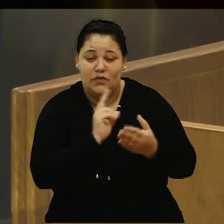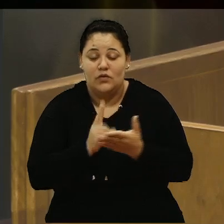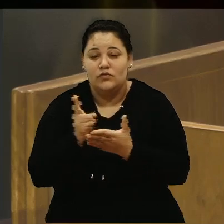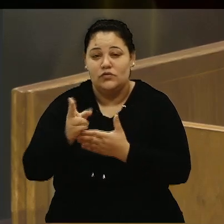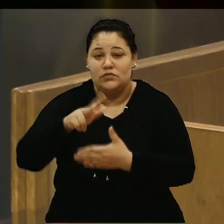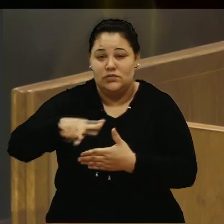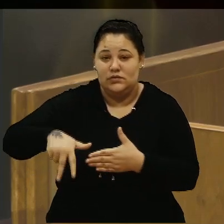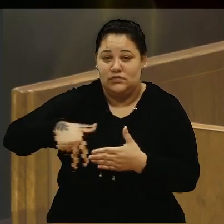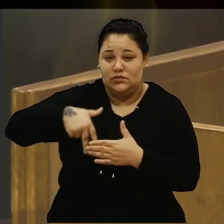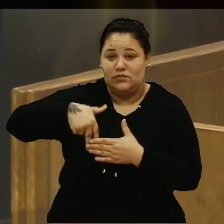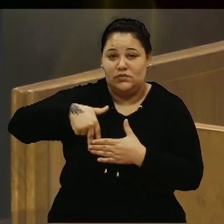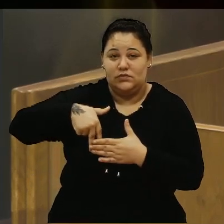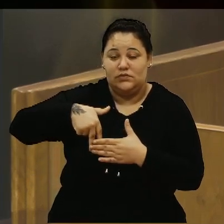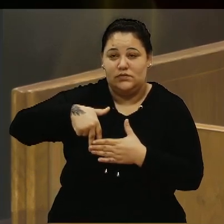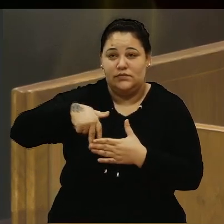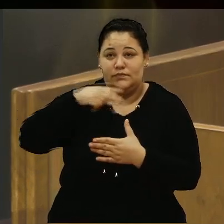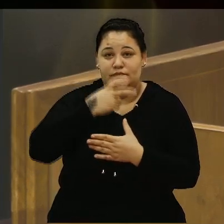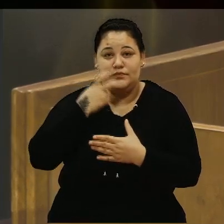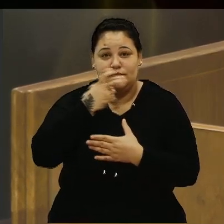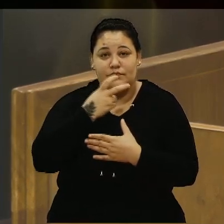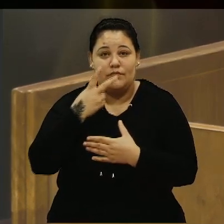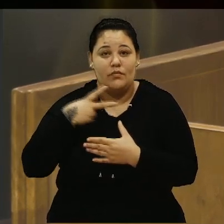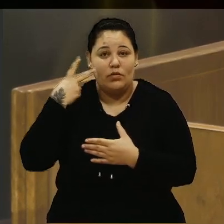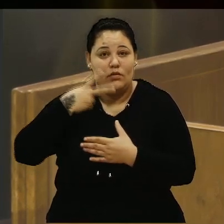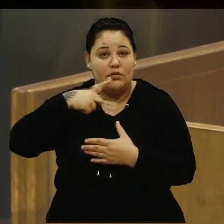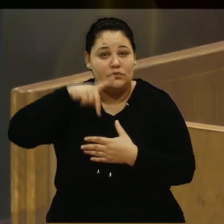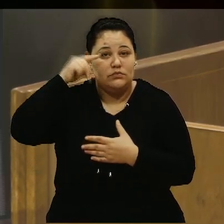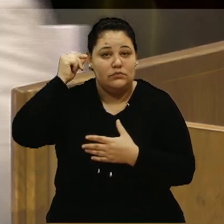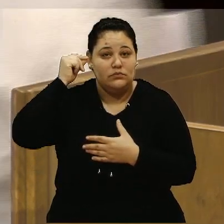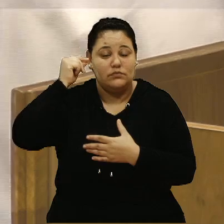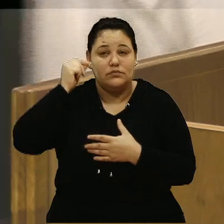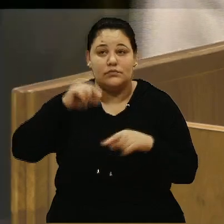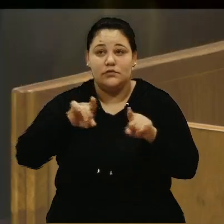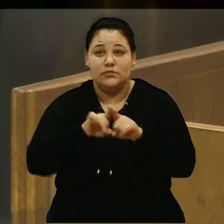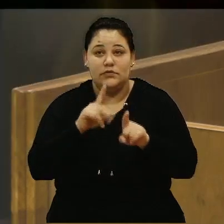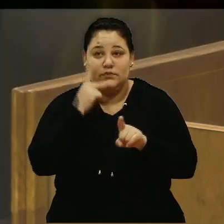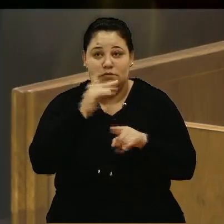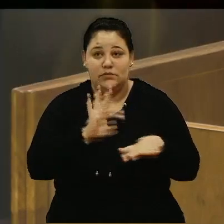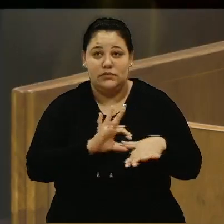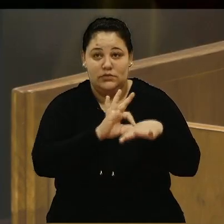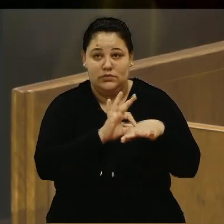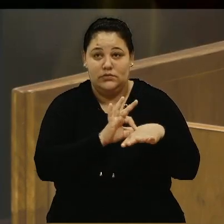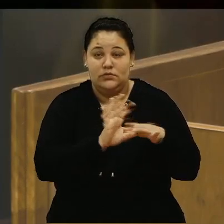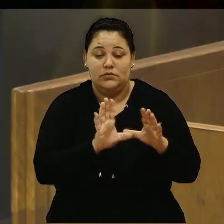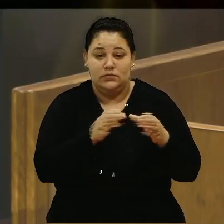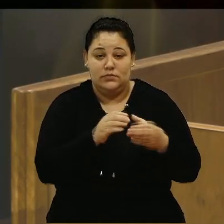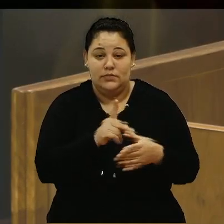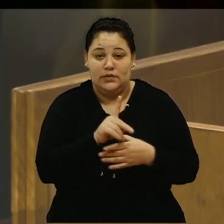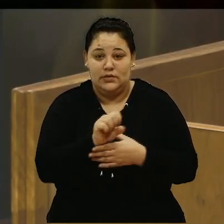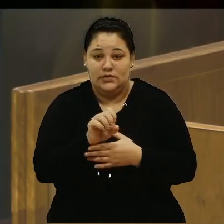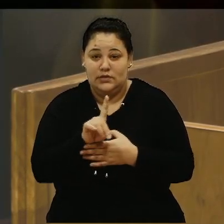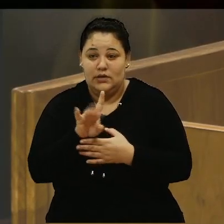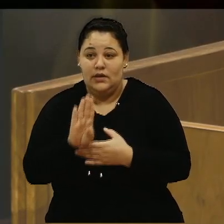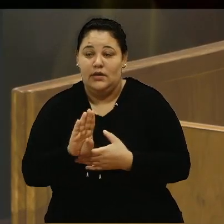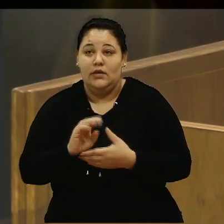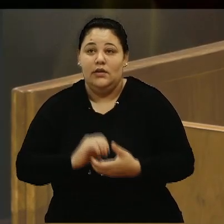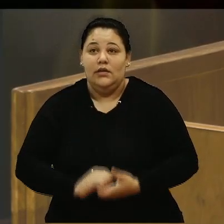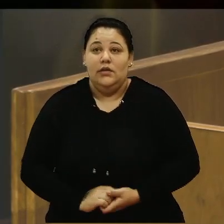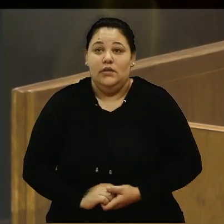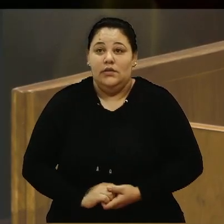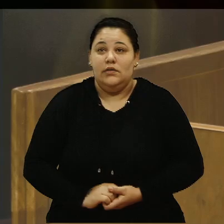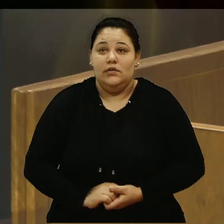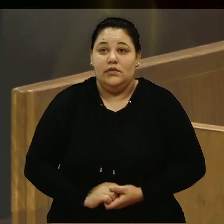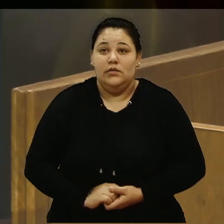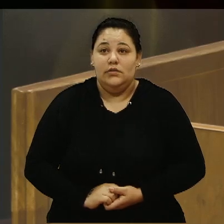Segue o orador, vereador Aldonei Machado, em declaração de líder da bancada do PSDB.